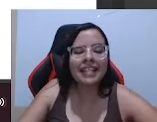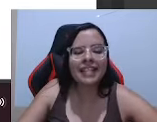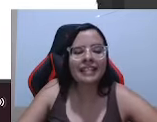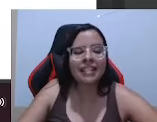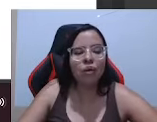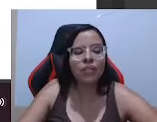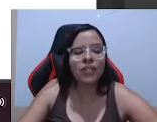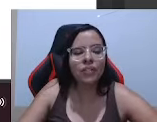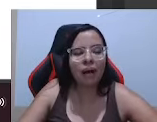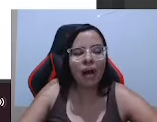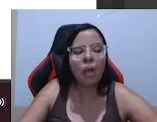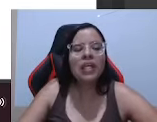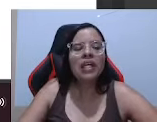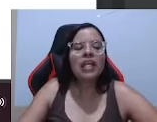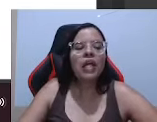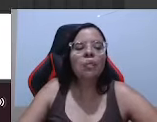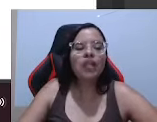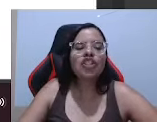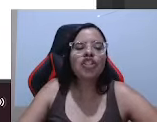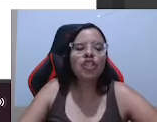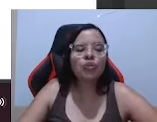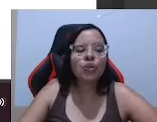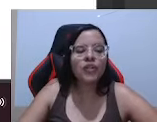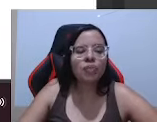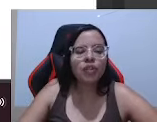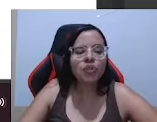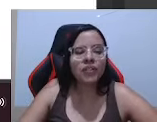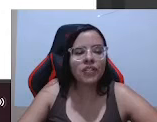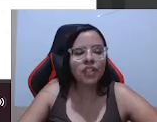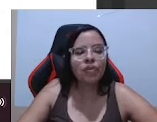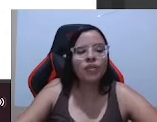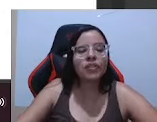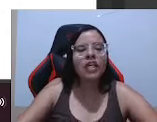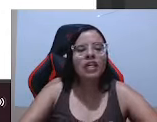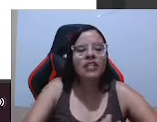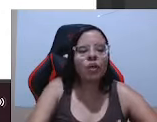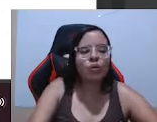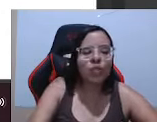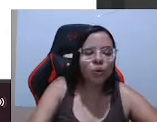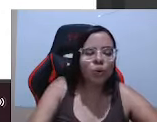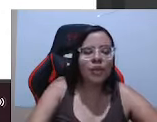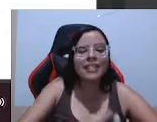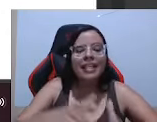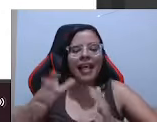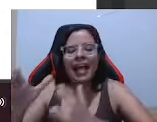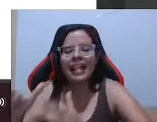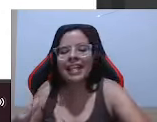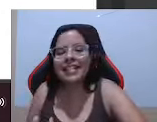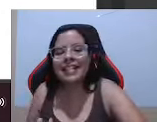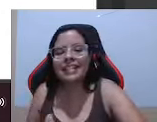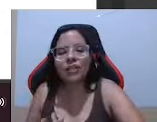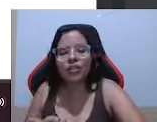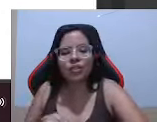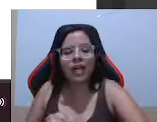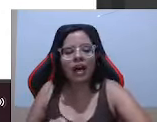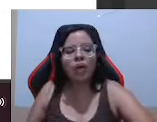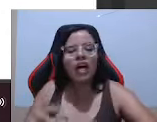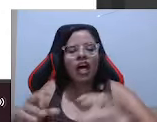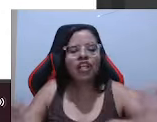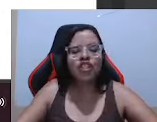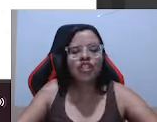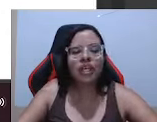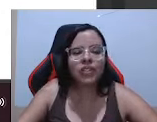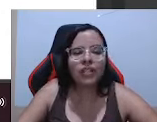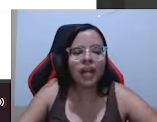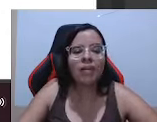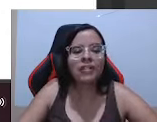da legislação municipal. E depois a gente tem os conhecimentos específicos, que são os autores e a legislação nacional.